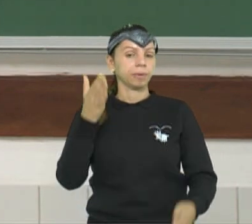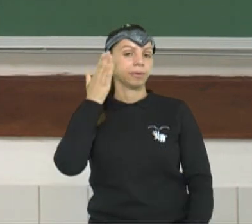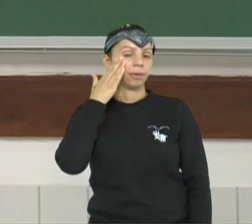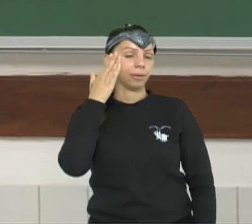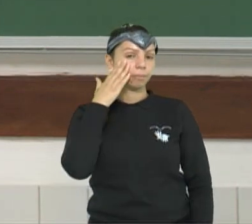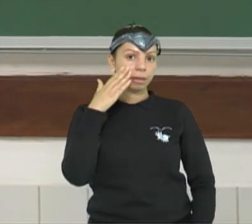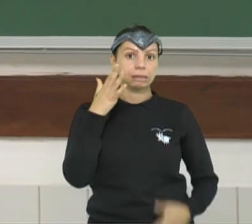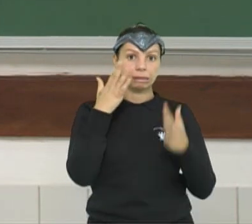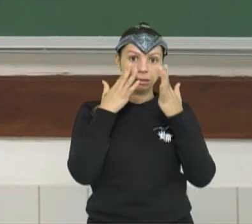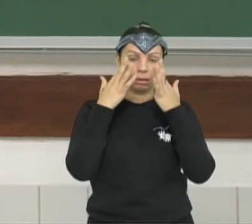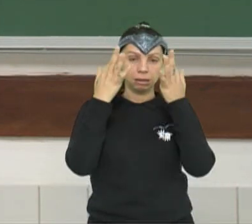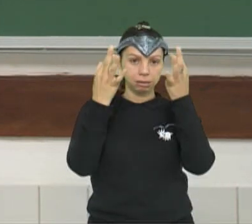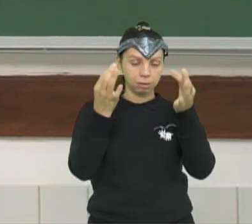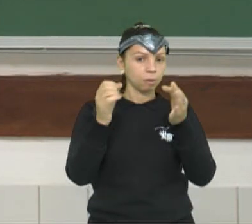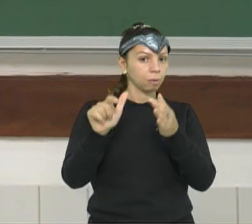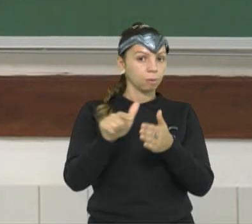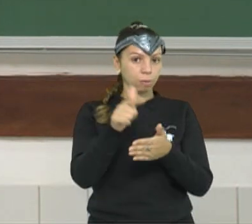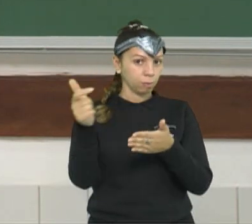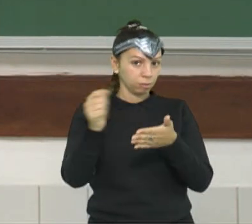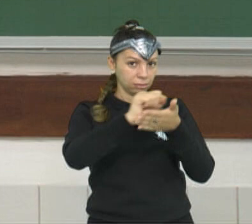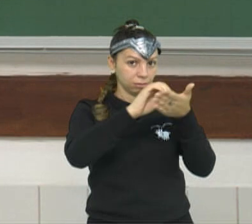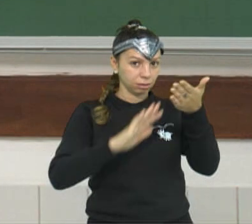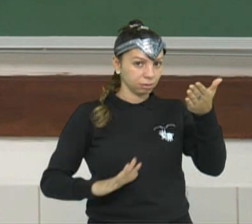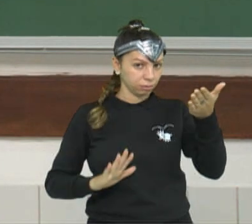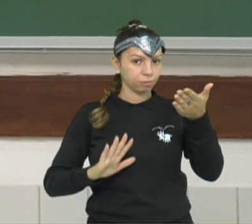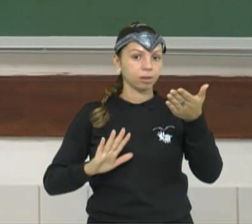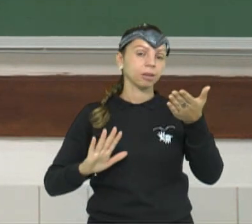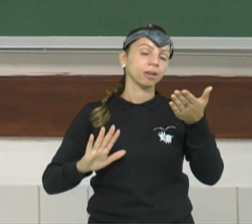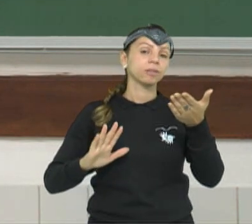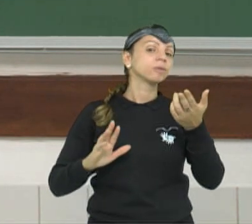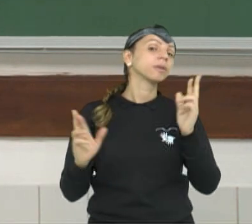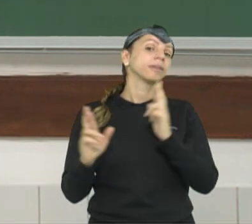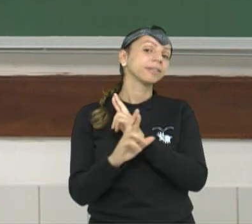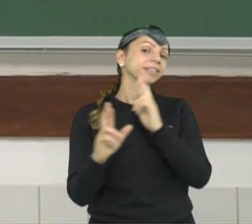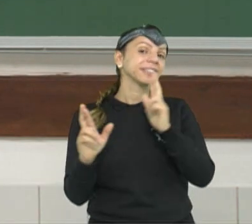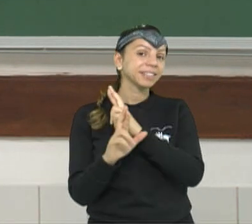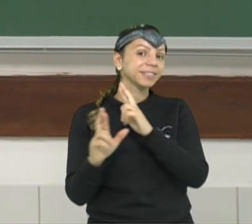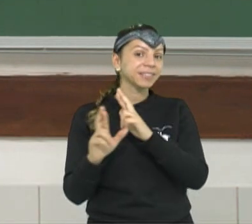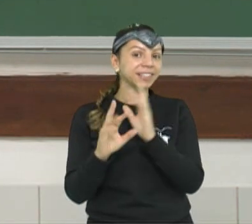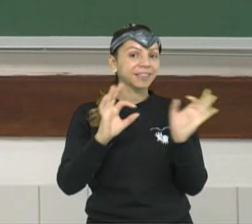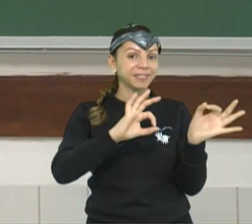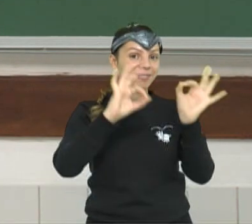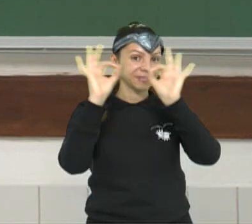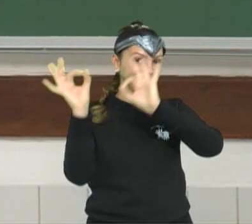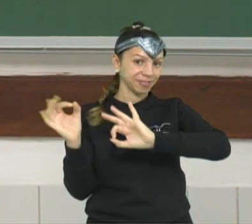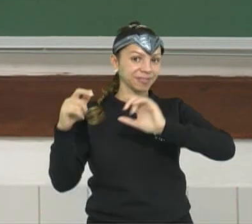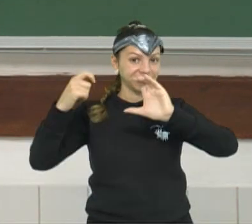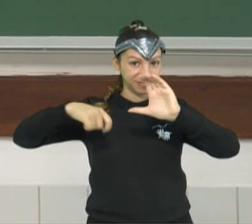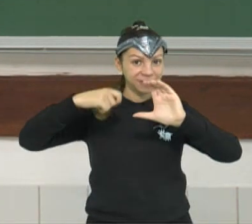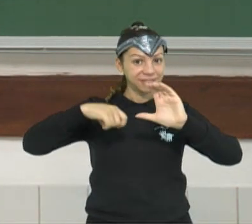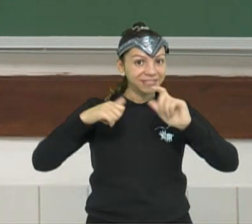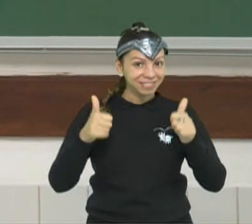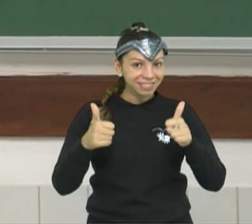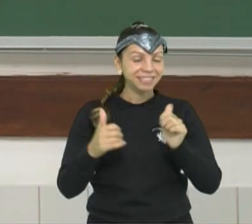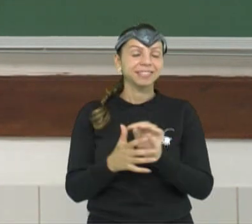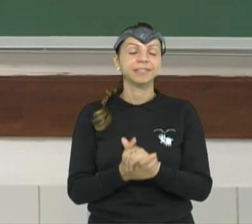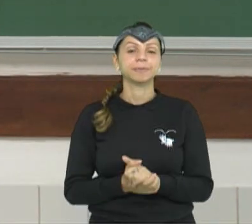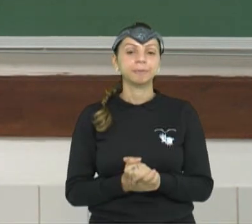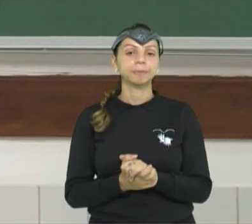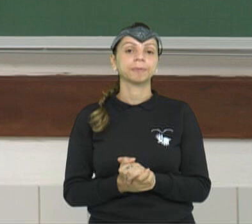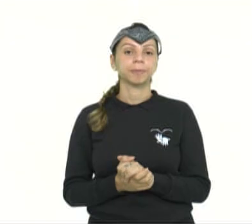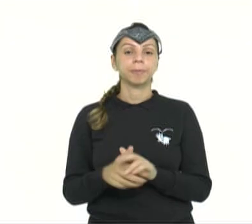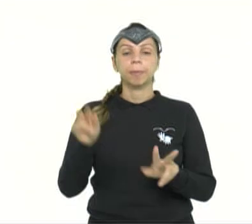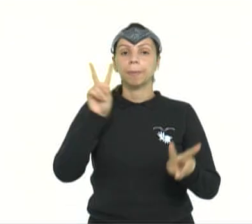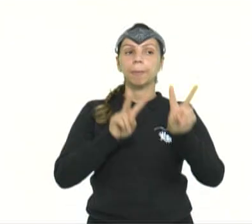realmente prestou atenção. Vamos fazer um exercíciozinho relacionado àquilo que ele nos falou agora no vídeo?